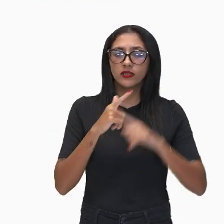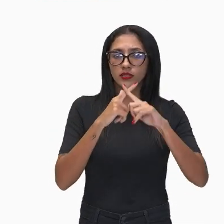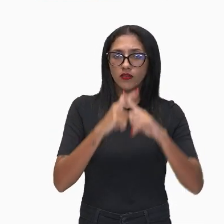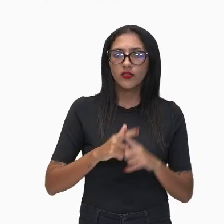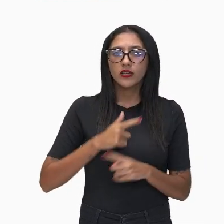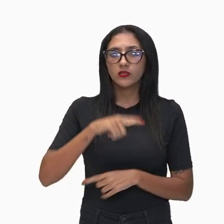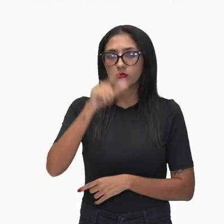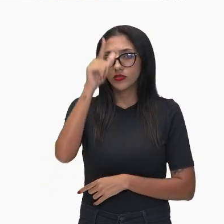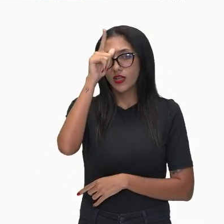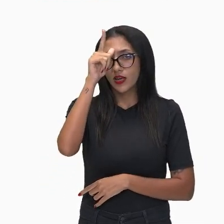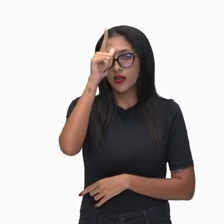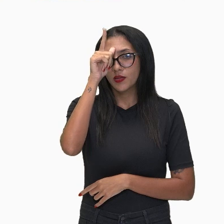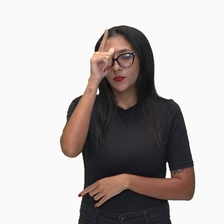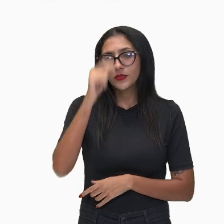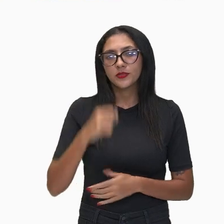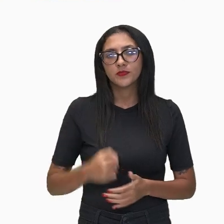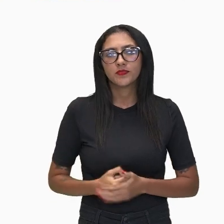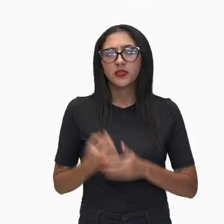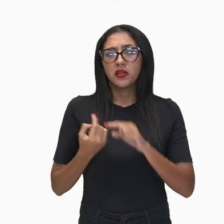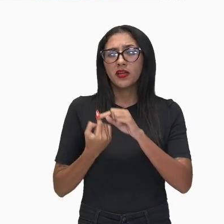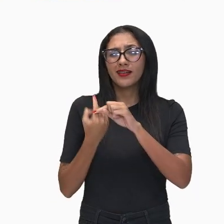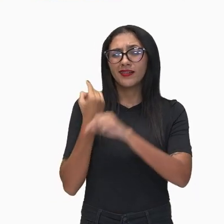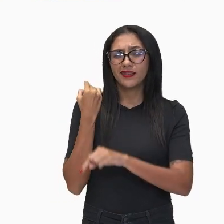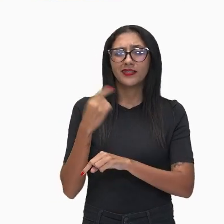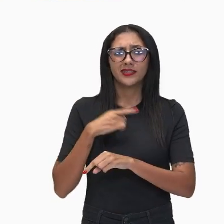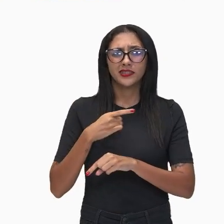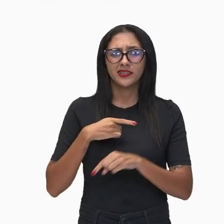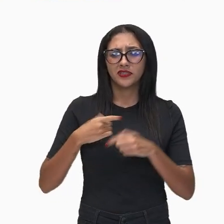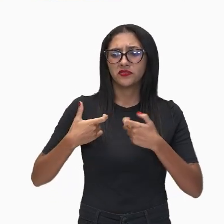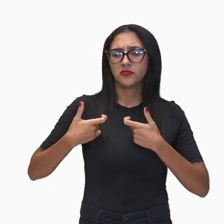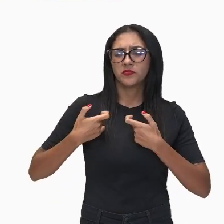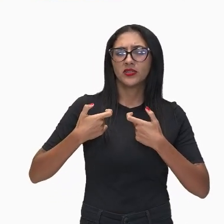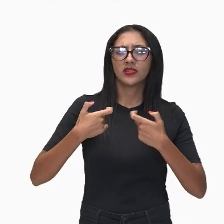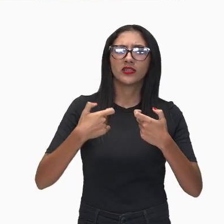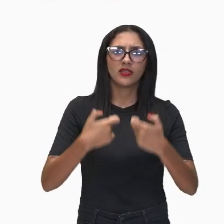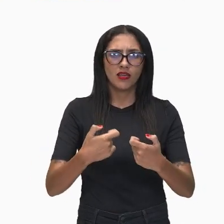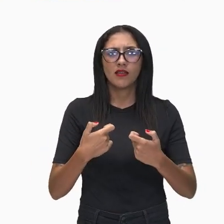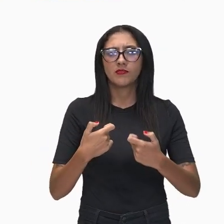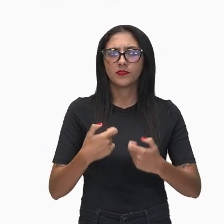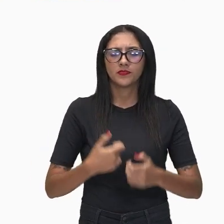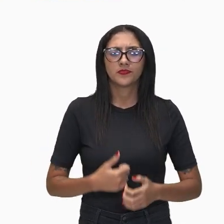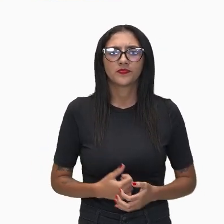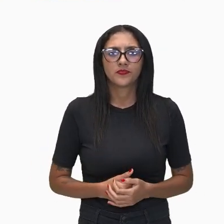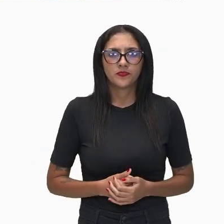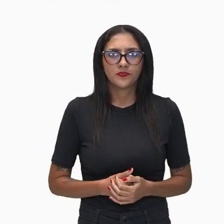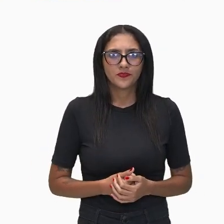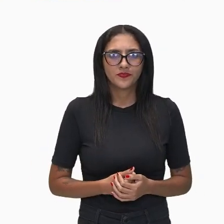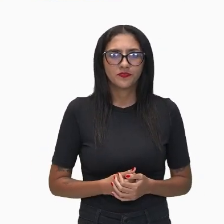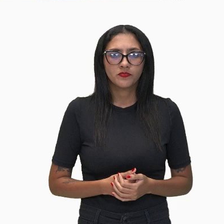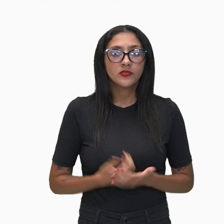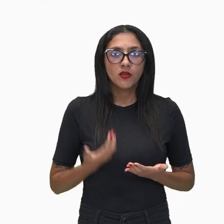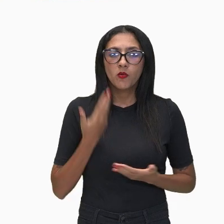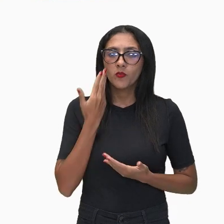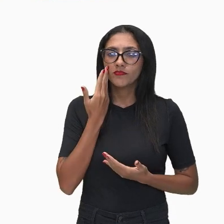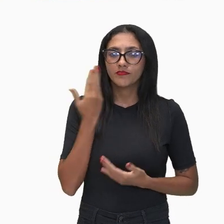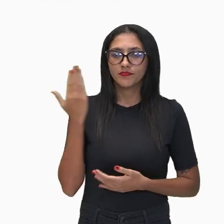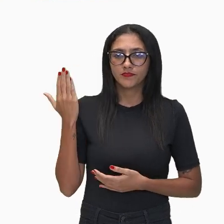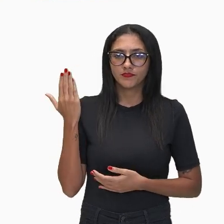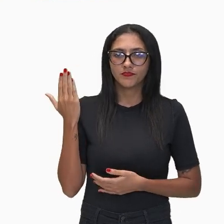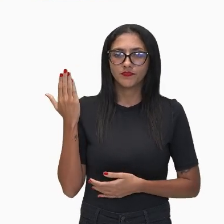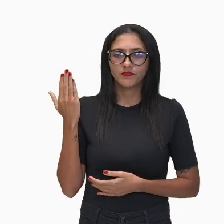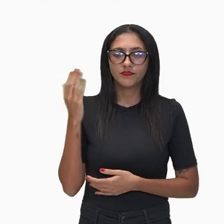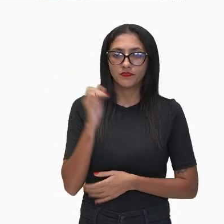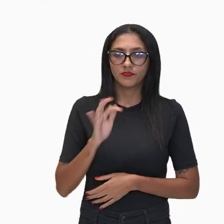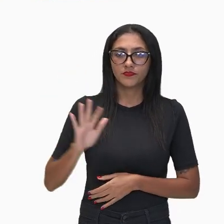Alemanha, lá da antiga Guerra Franco-Prussiana. Então esse mapa que vocês estão observando aqui, ó,